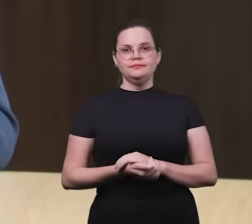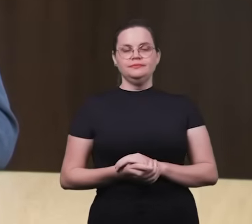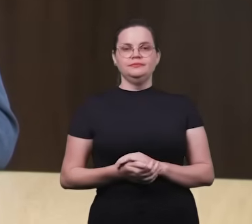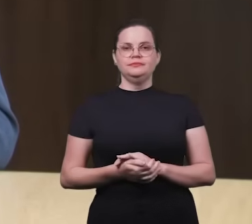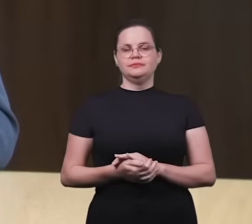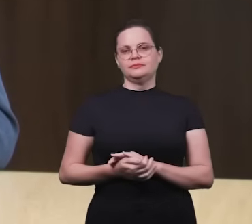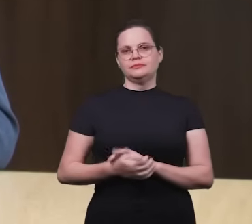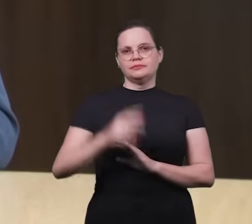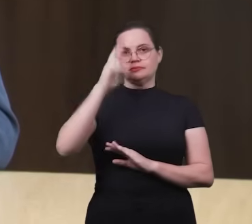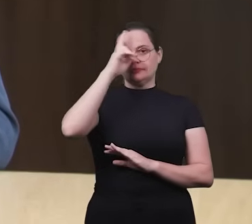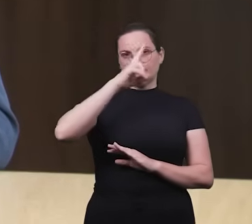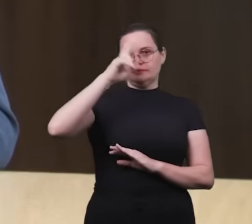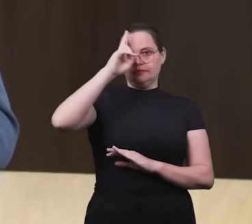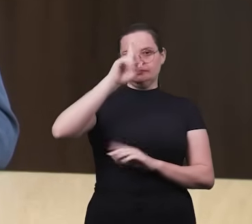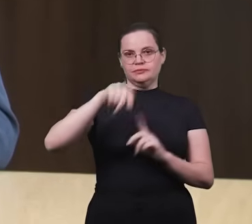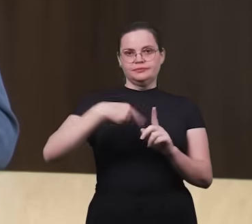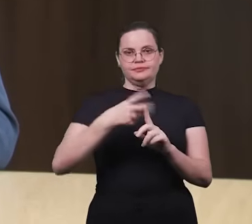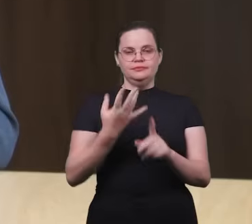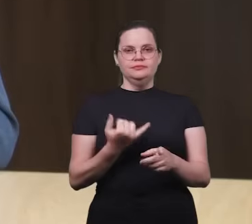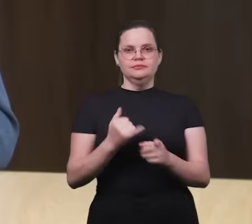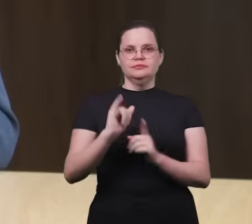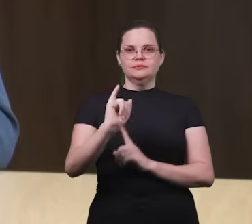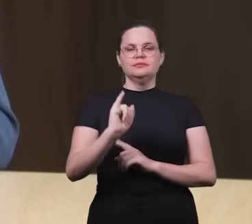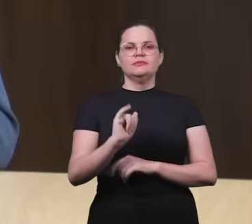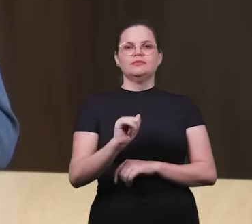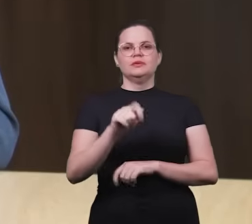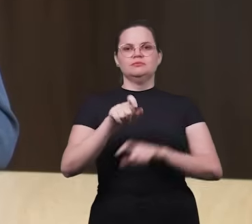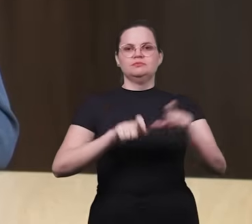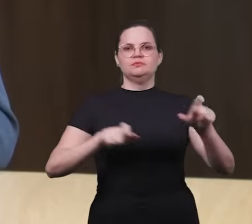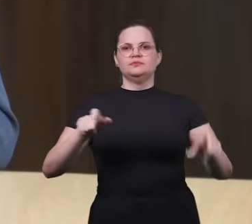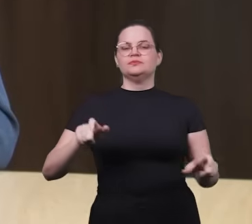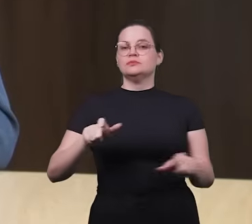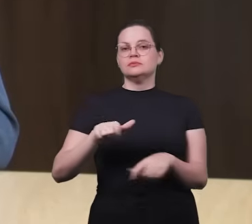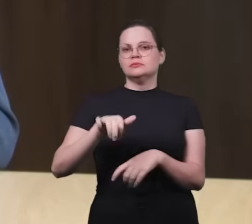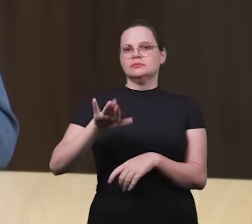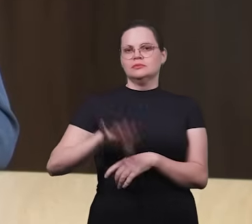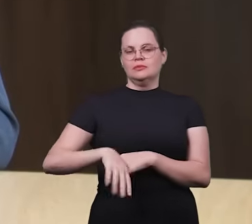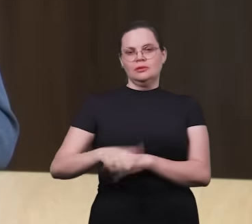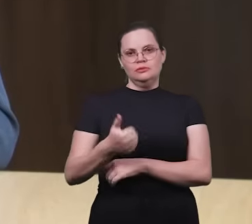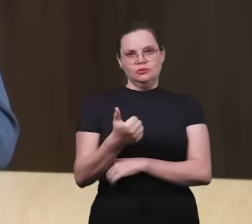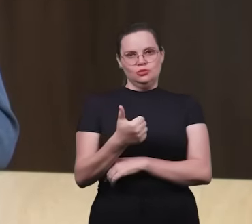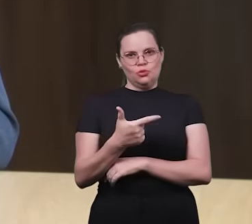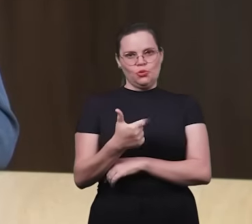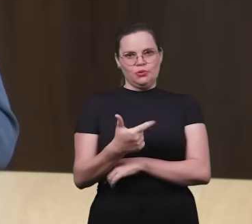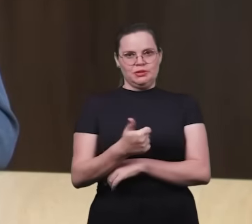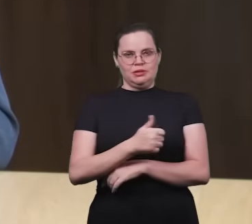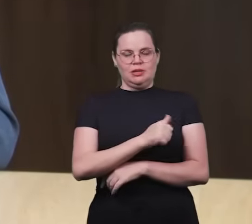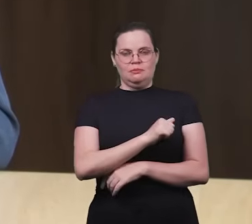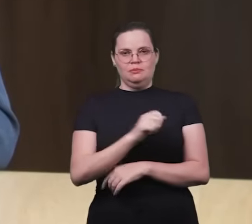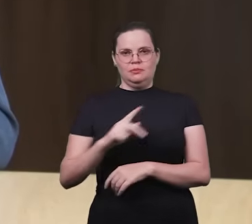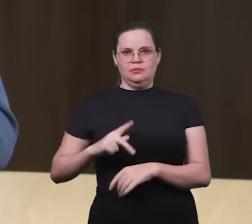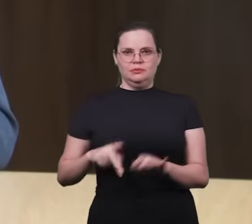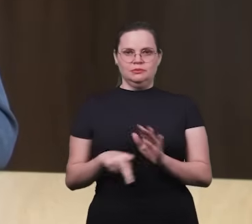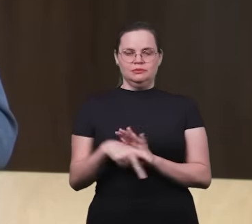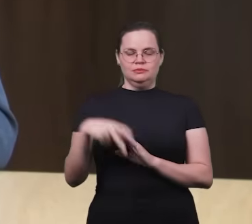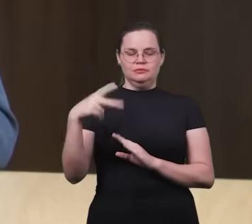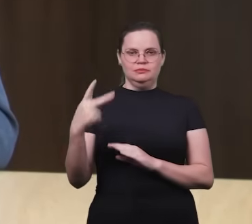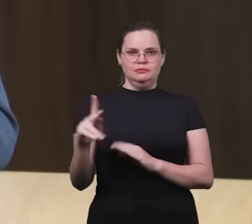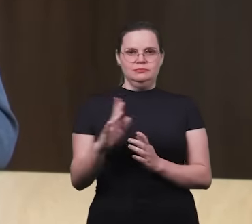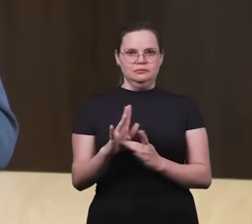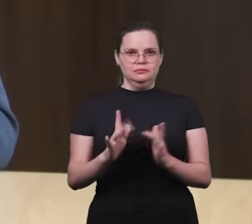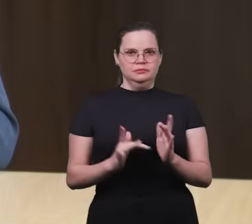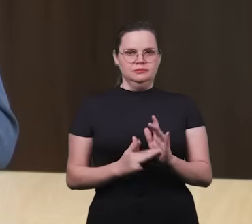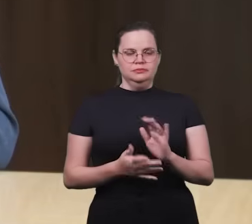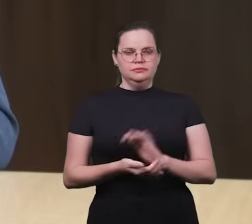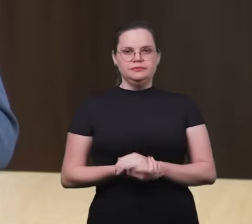série profética, histórica, sobre os 12 apóstolos de Jesus. E dando continuidade ao